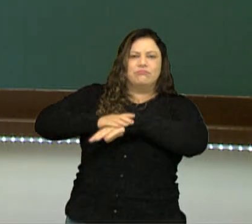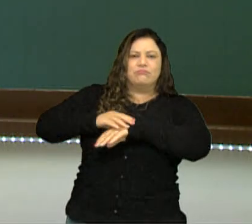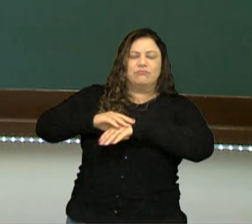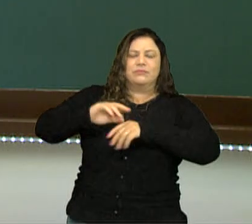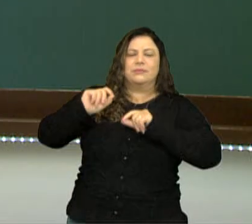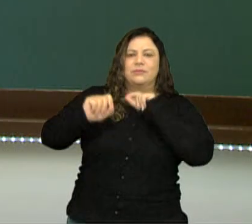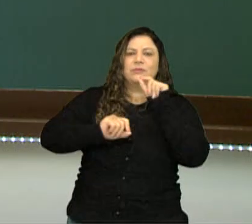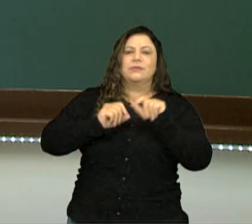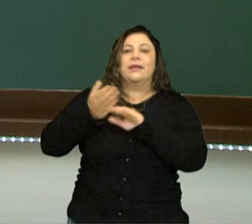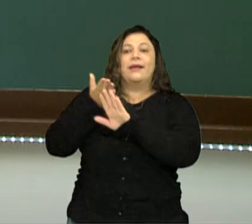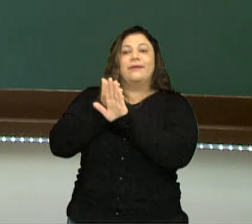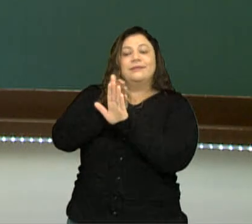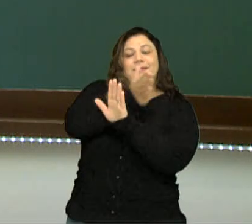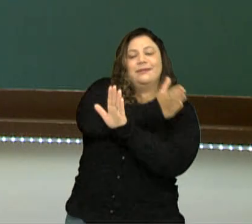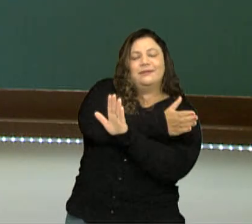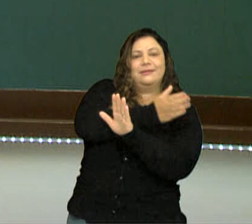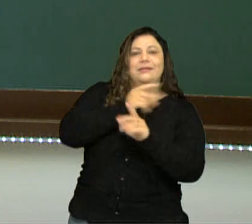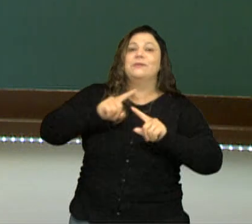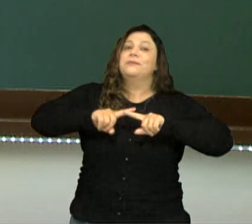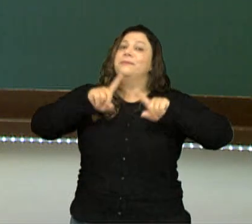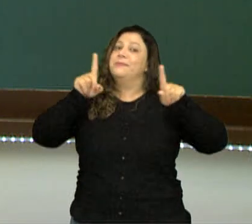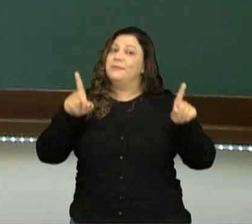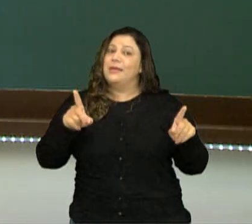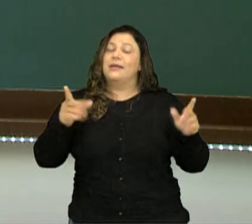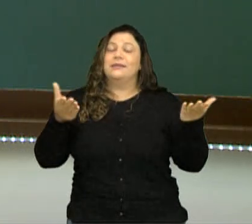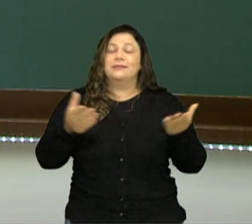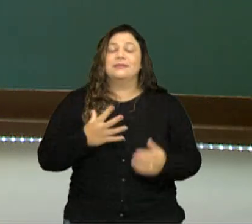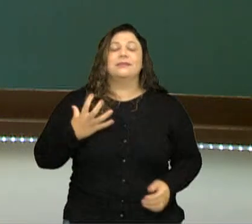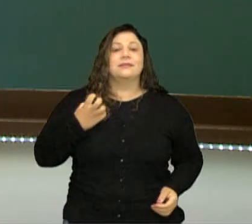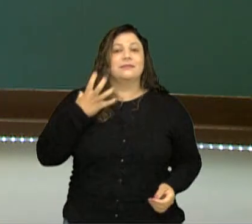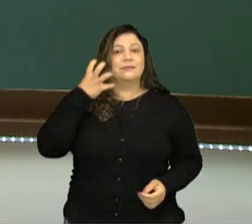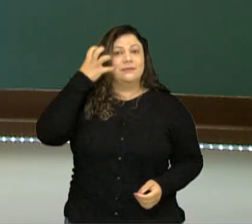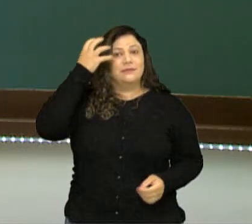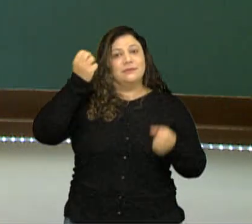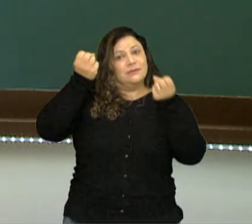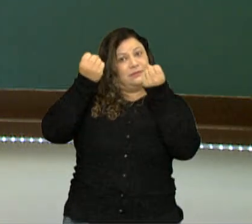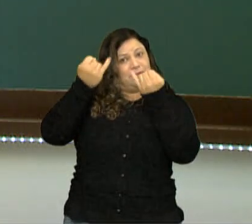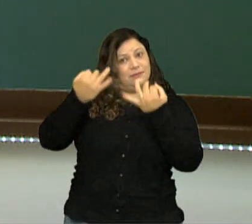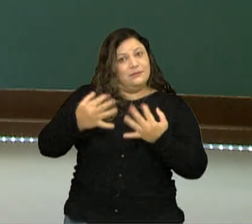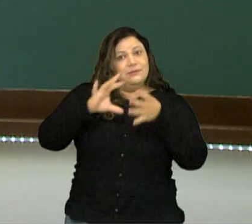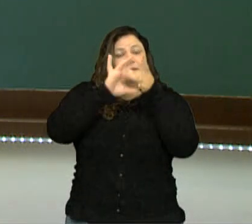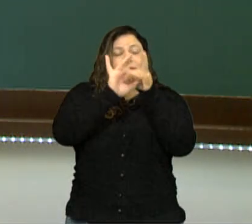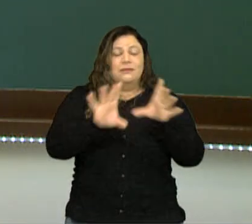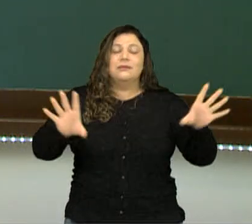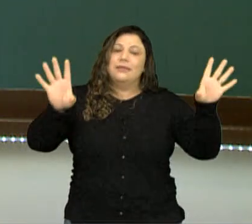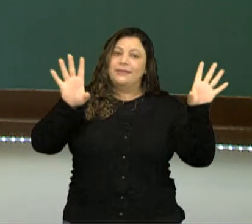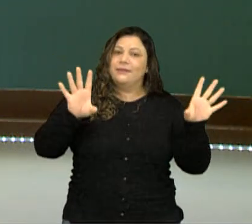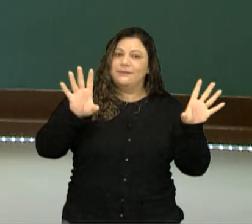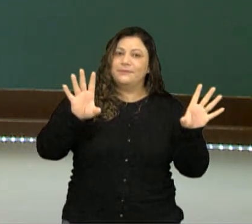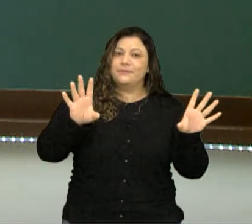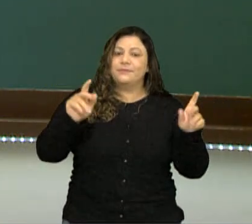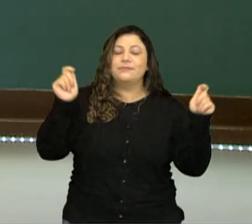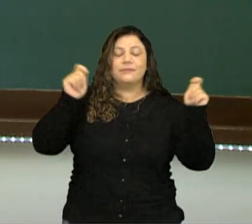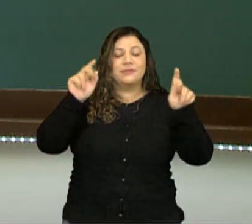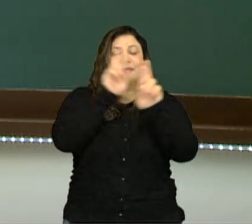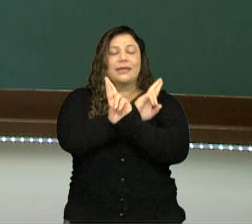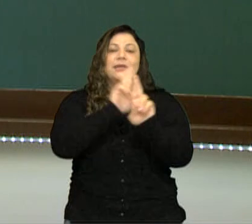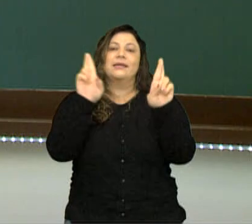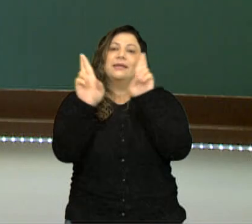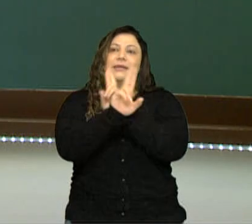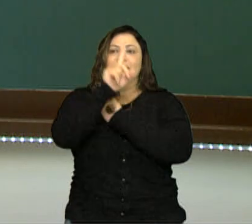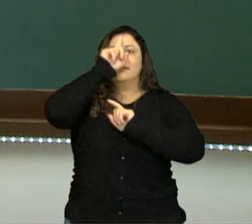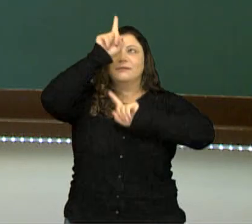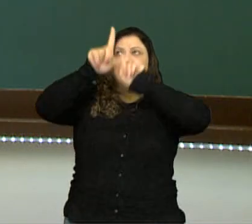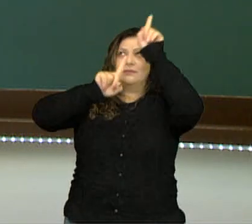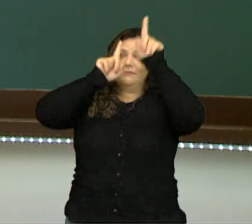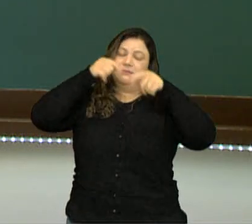causa anterior, tá? Porém, o Spinoza está dizendo que a liberdade, na verdade, está relacionada à ideia